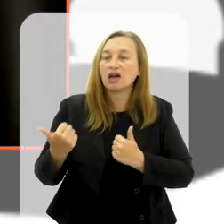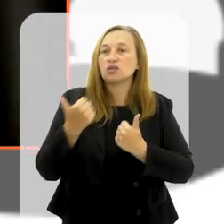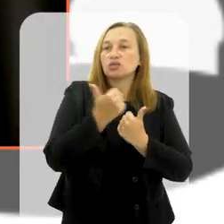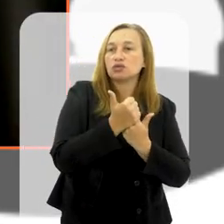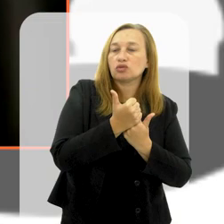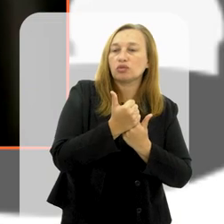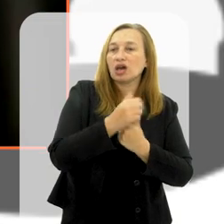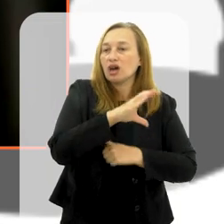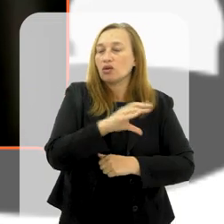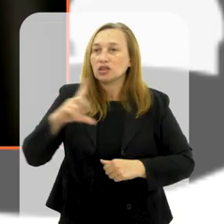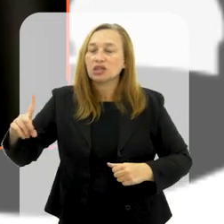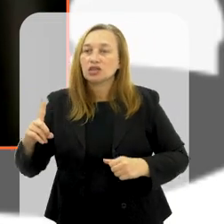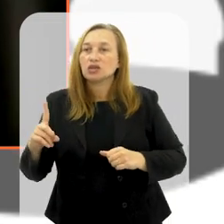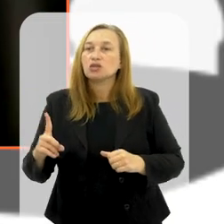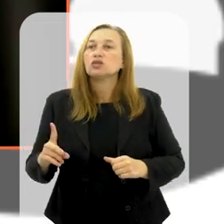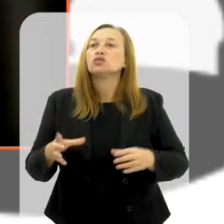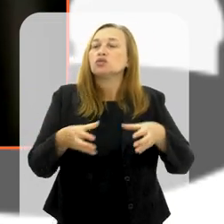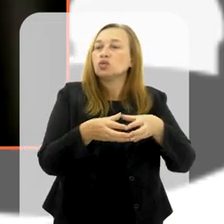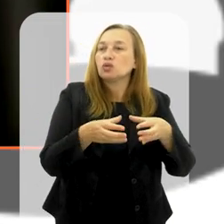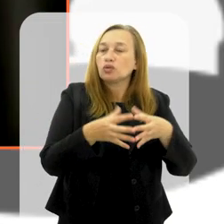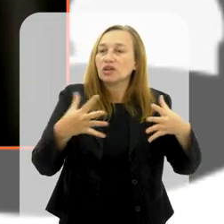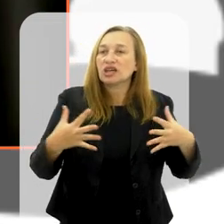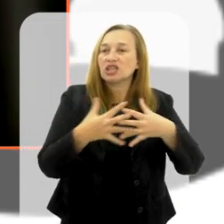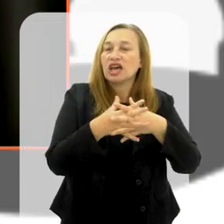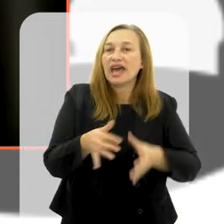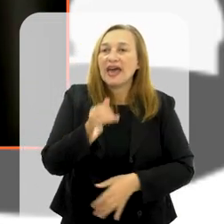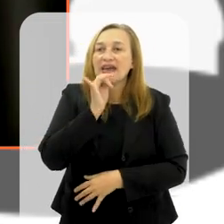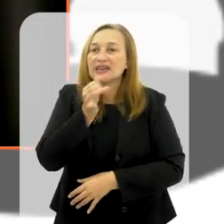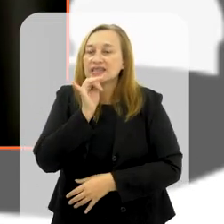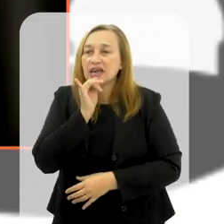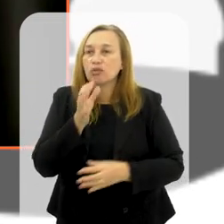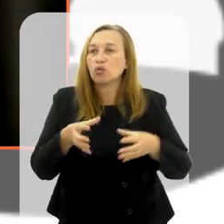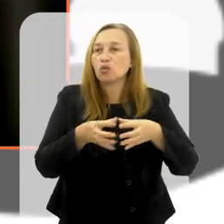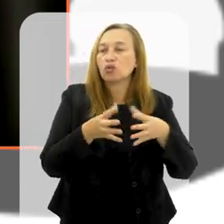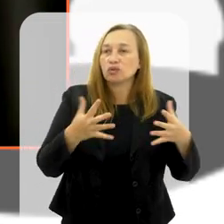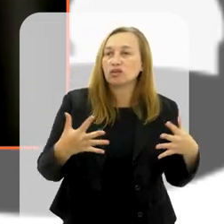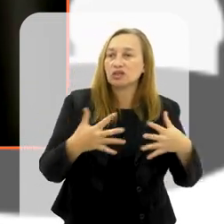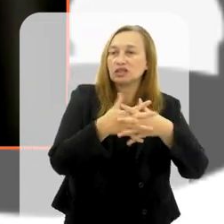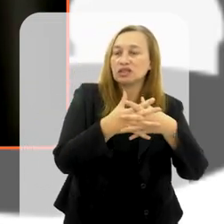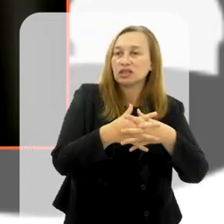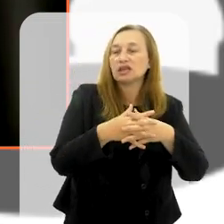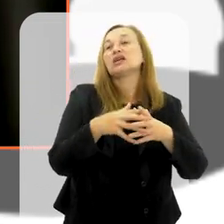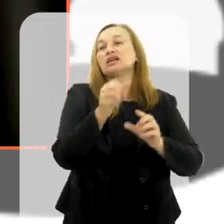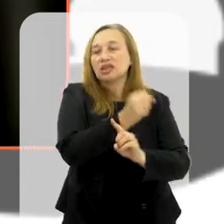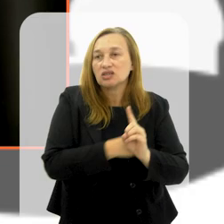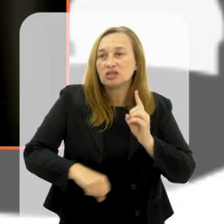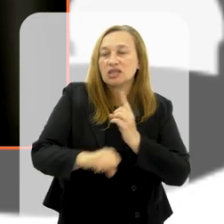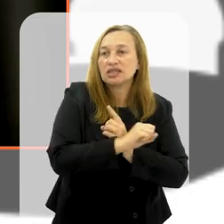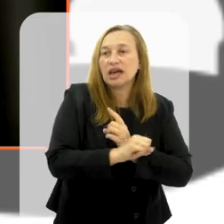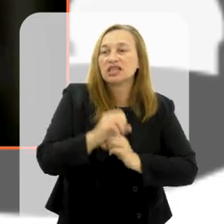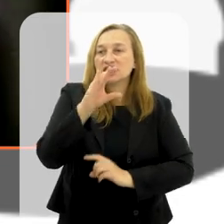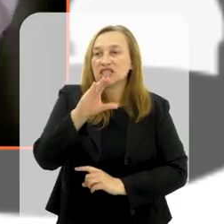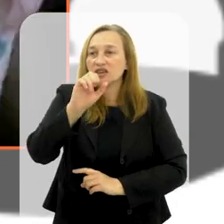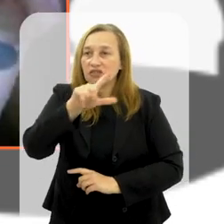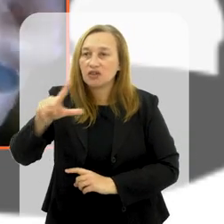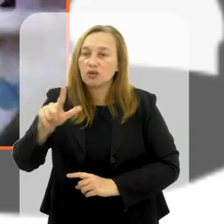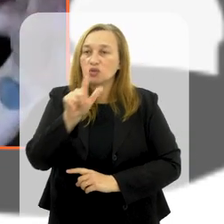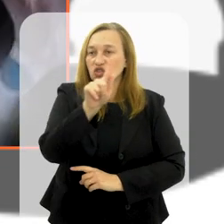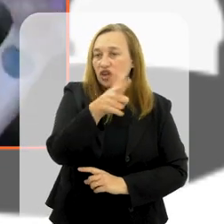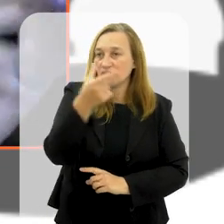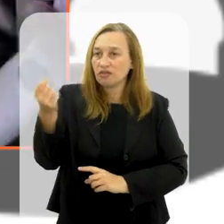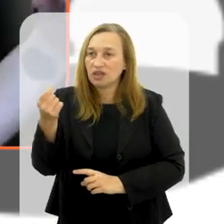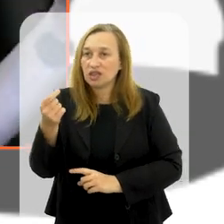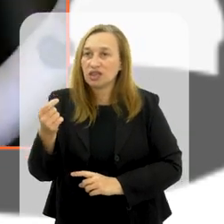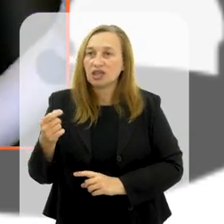a coordenação do grupo de engajamento. Por exemplo, o grupo de engajamento da sociedade civil, o C20, foi então,